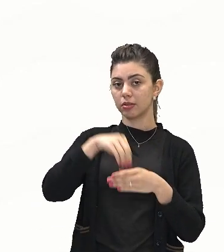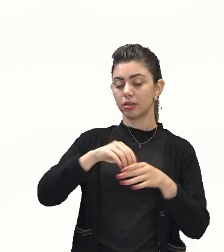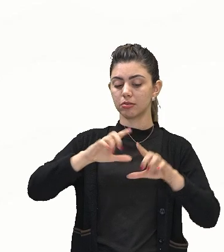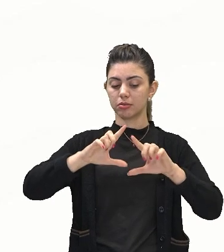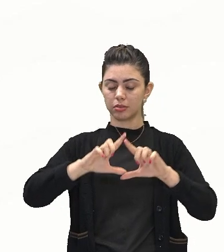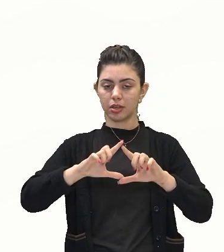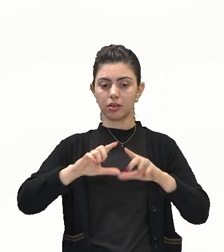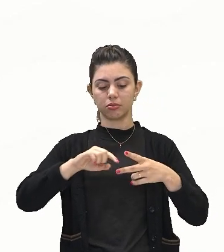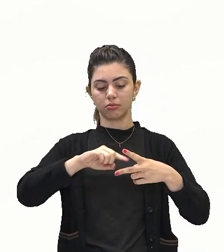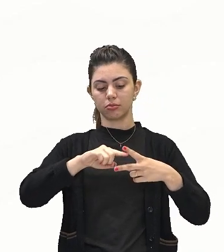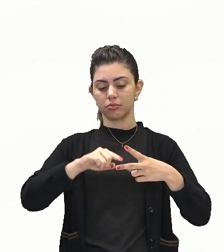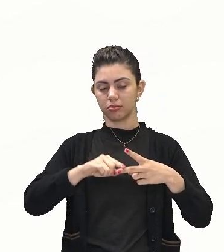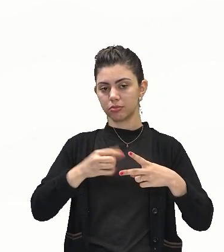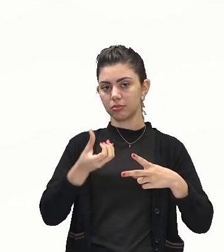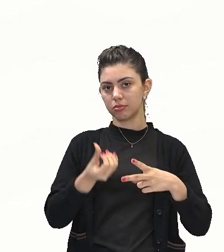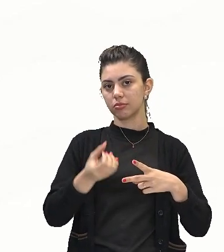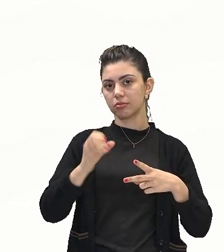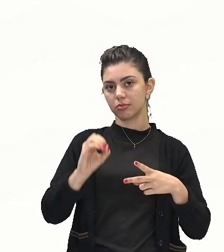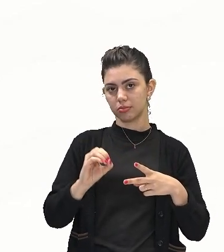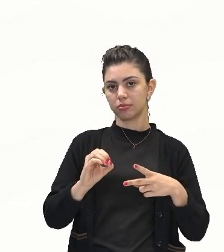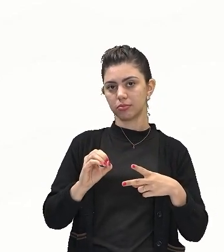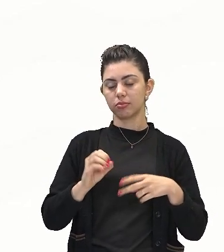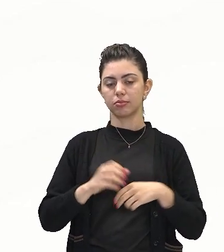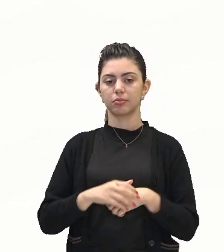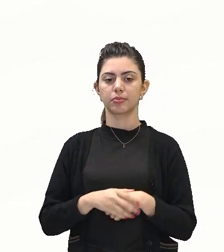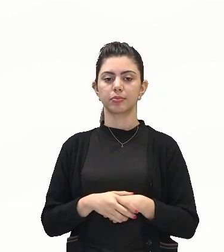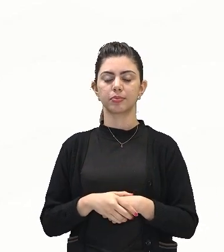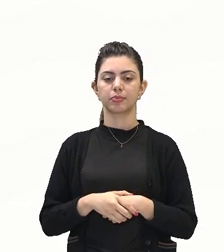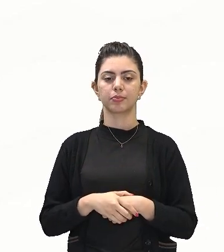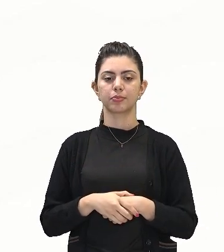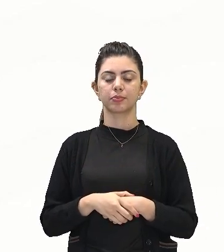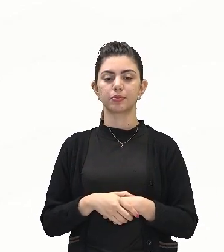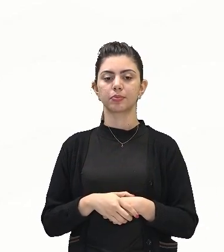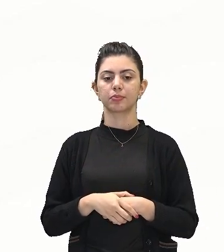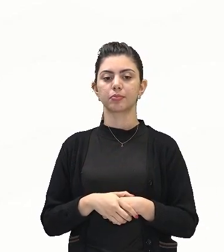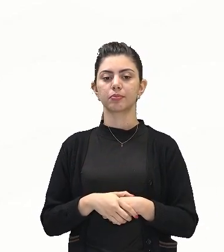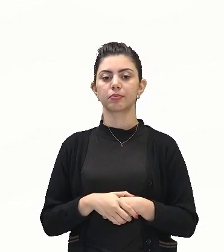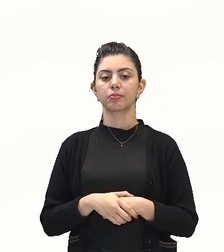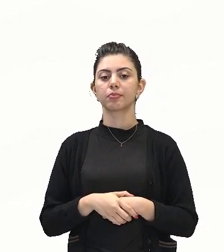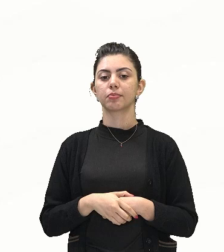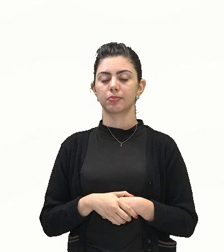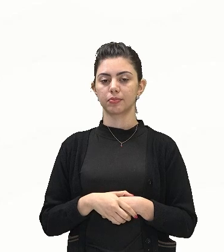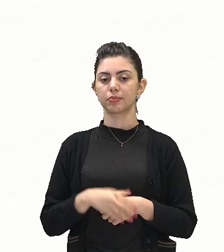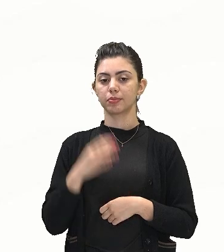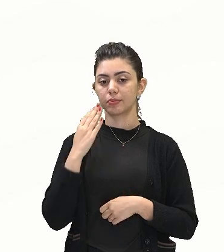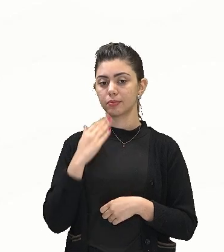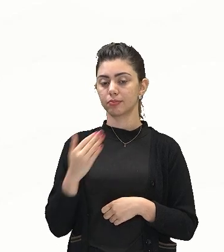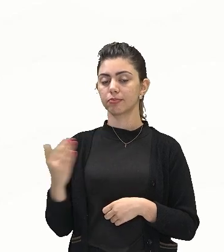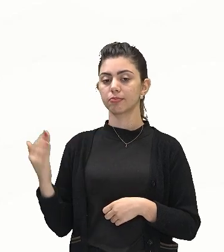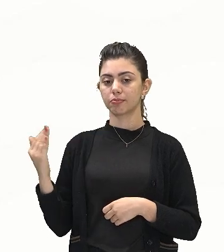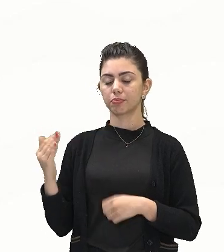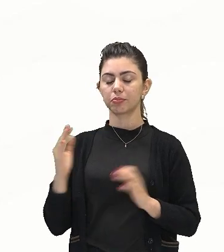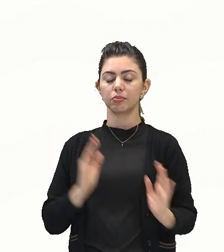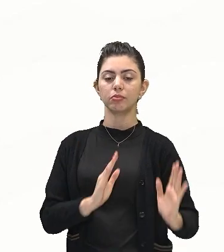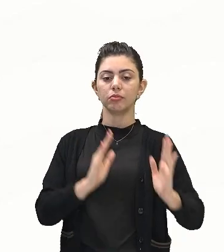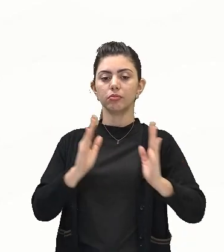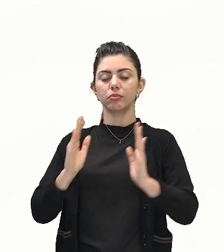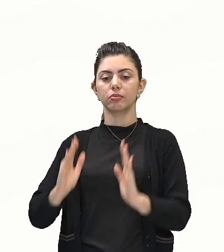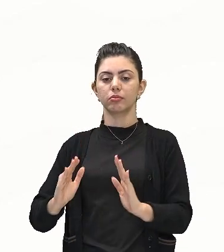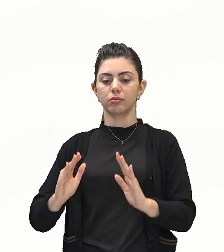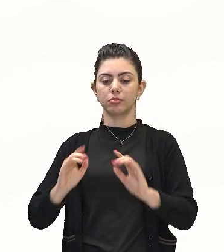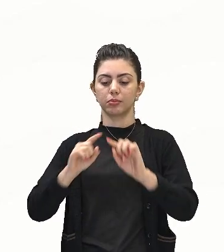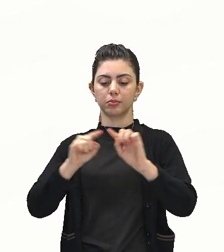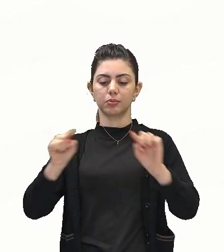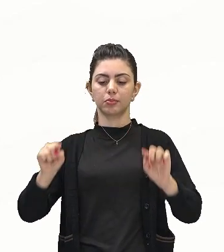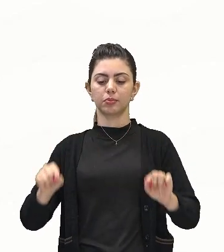equilátero, né, medem 60 graus. Os ângulos internos de um quadrado,